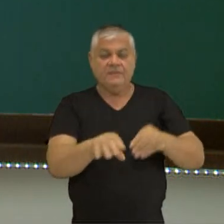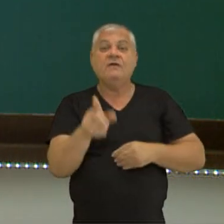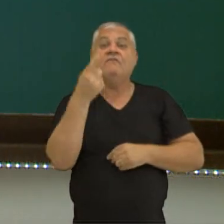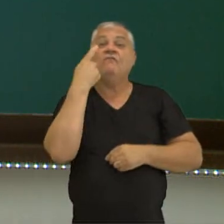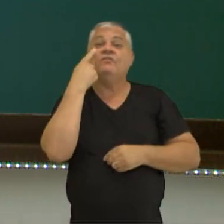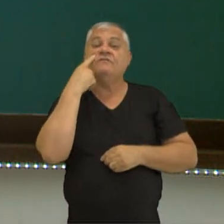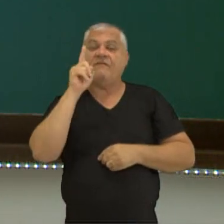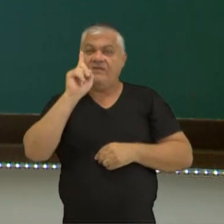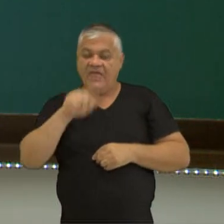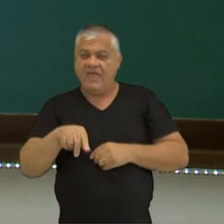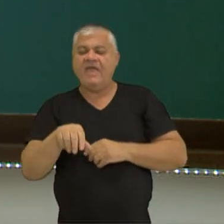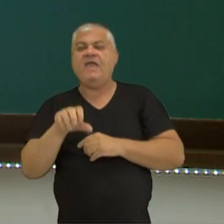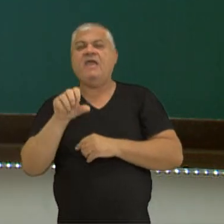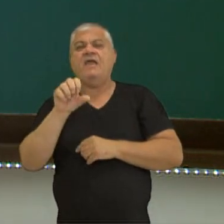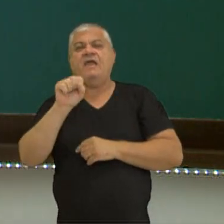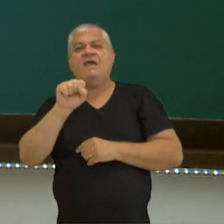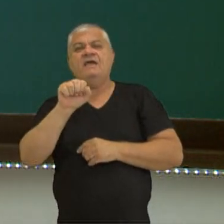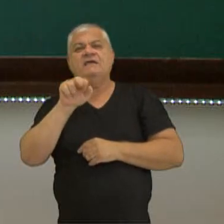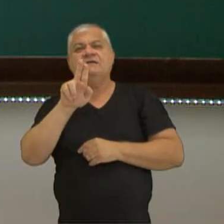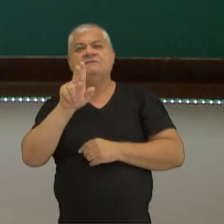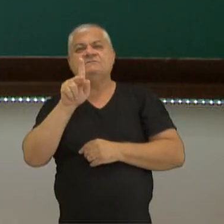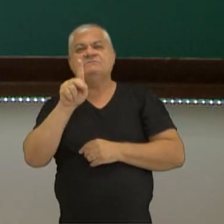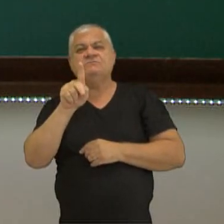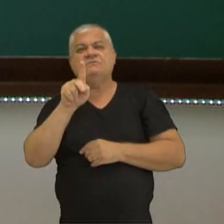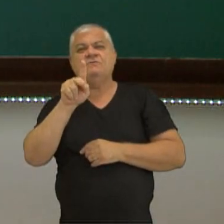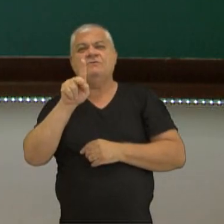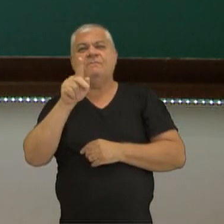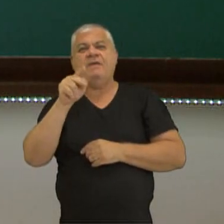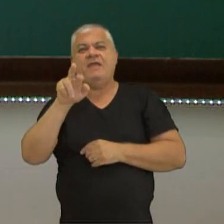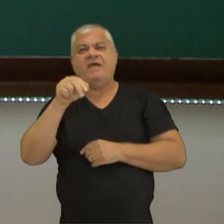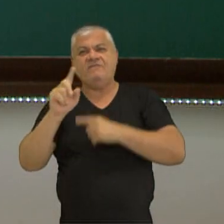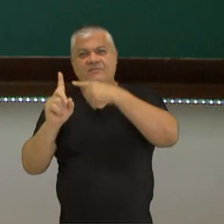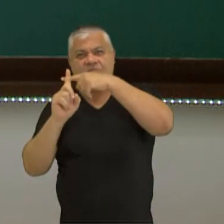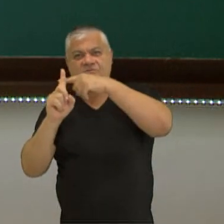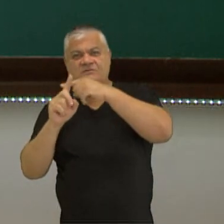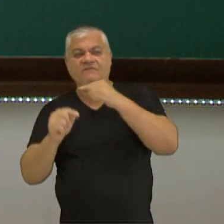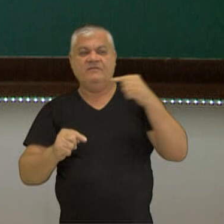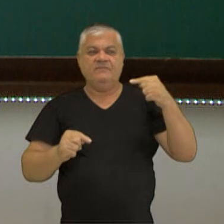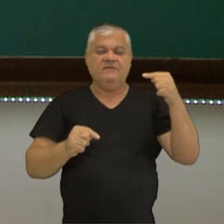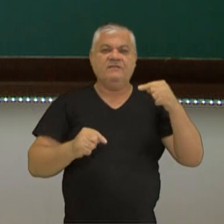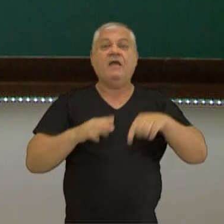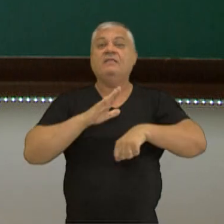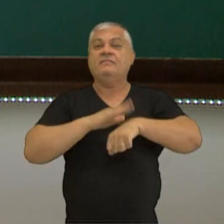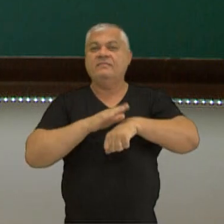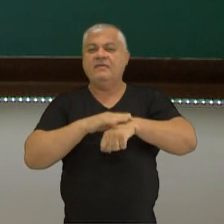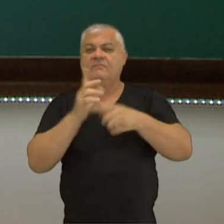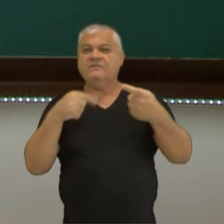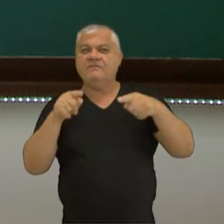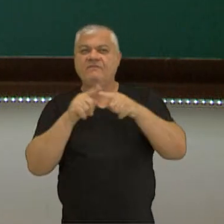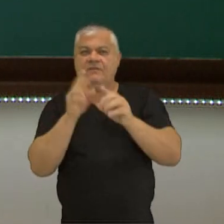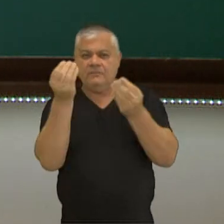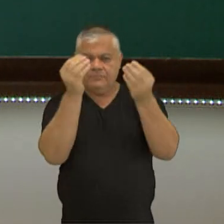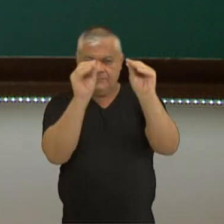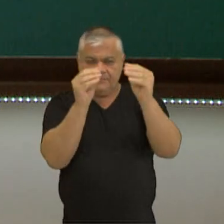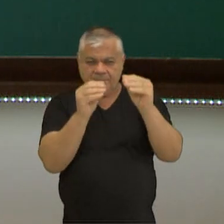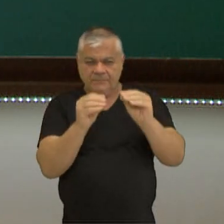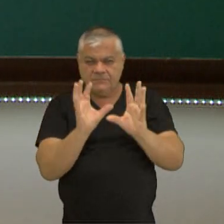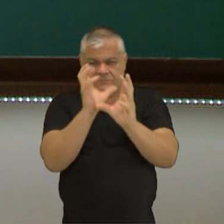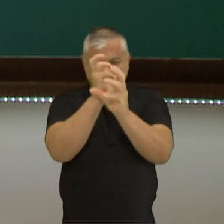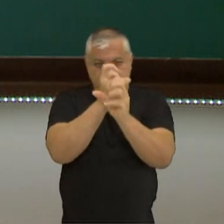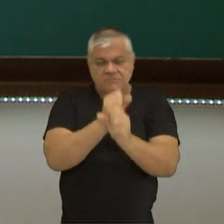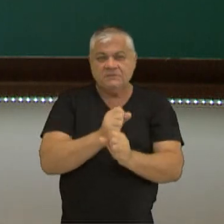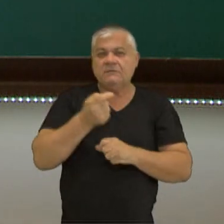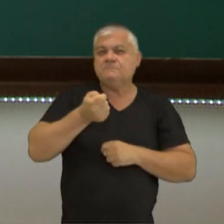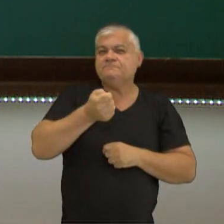é superavitário ou deficitário. Vou dar um tempinho, o slide vai estar ali, vocês vão organizar ele, qual a dica